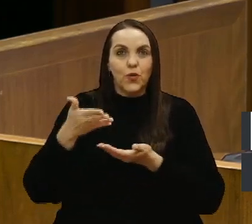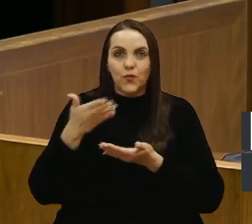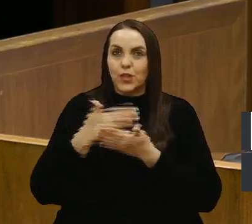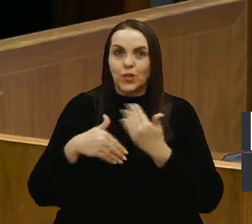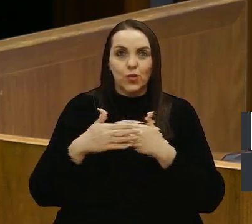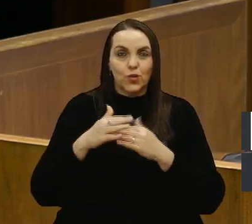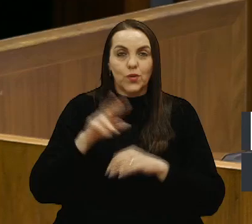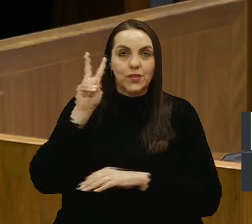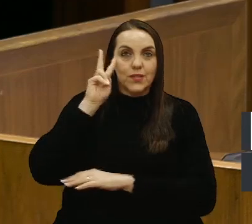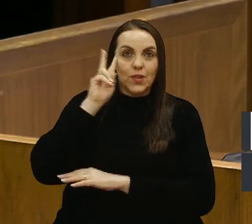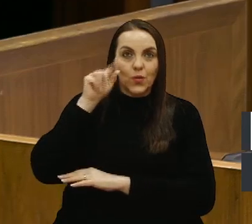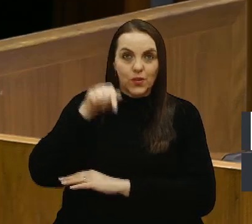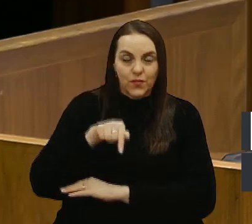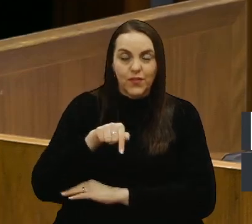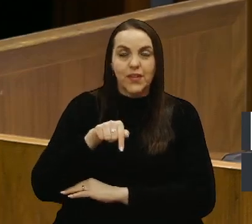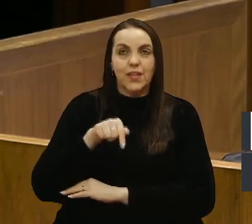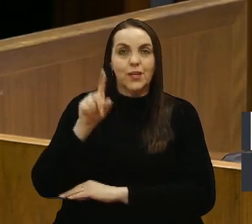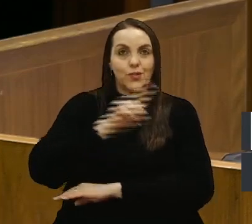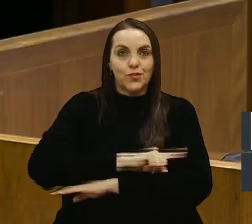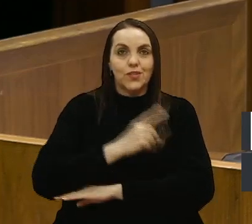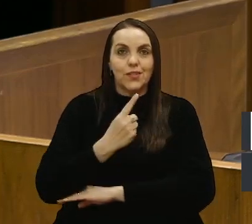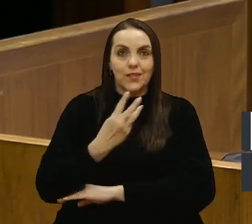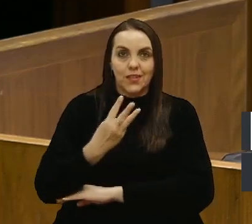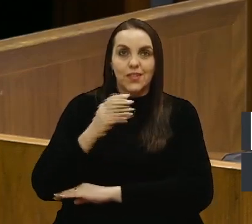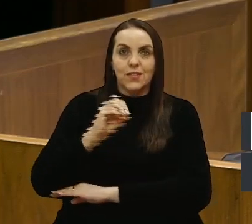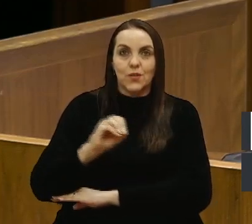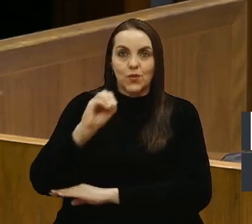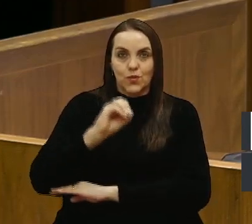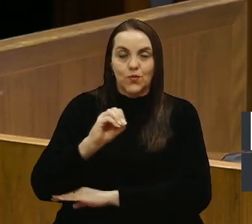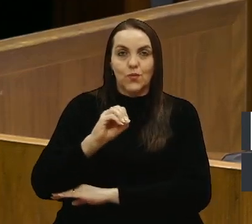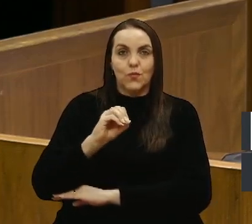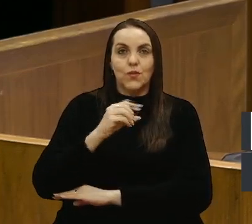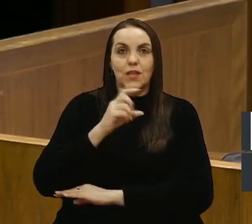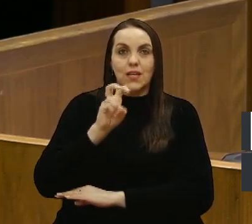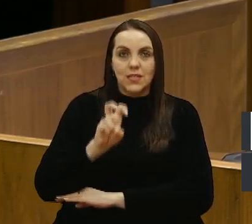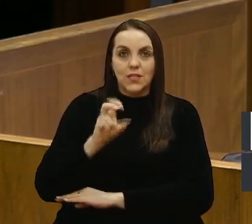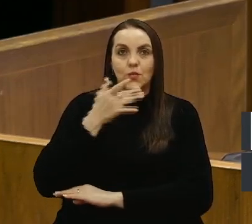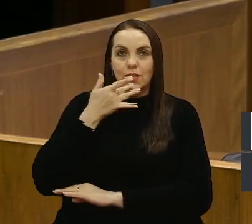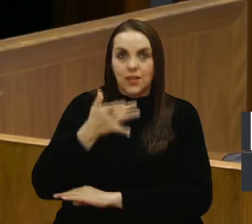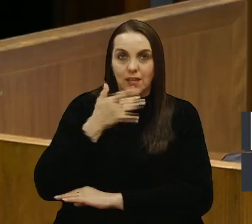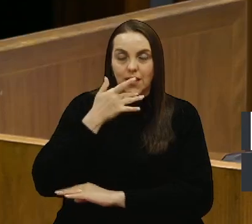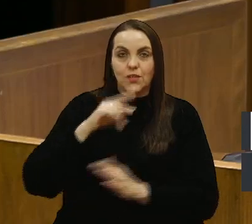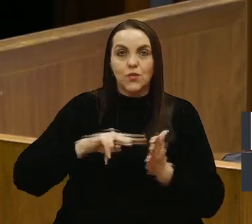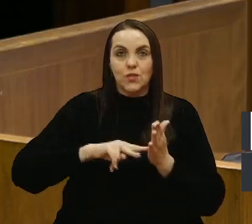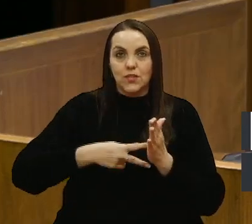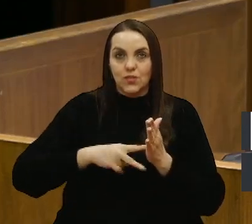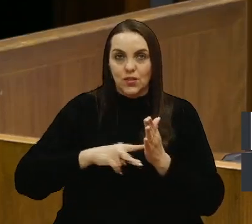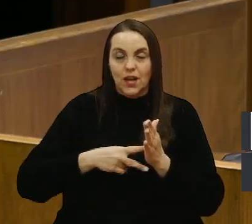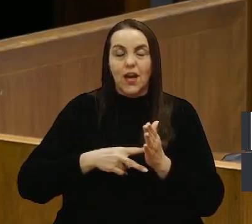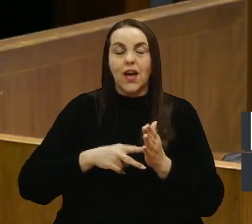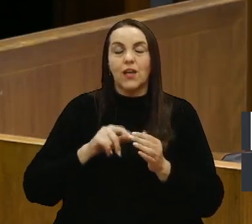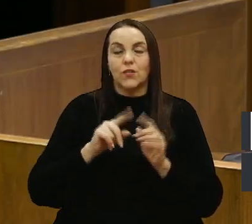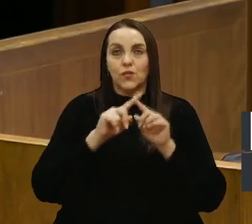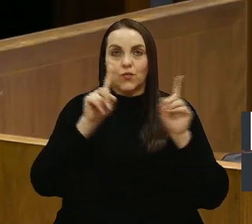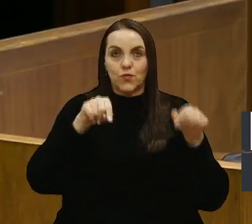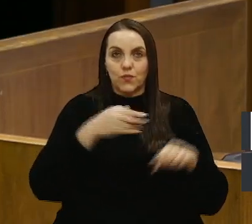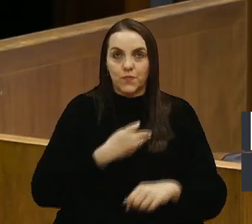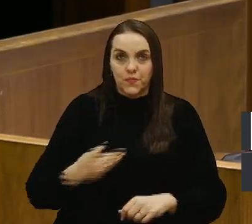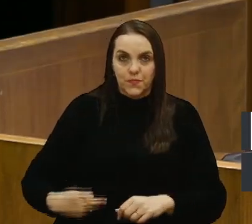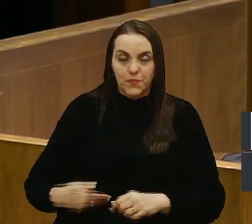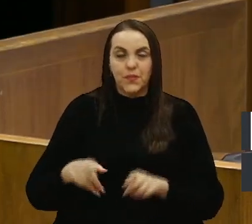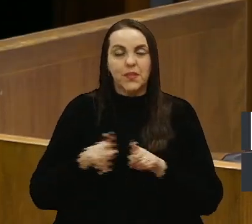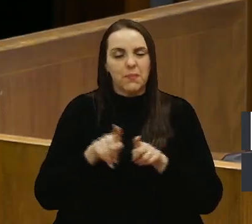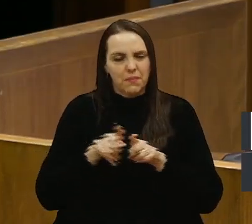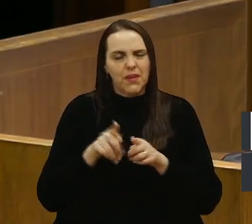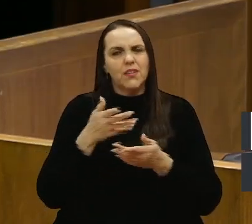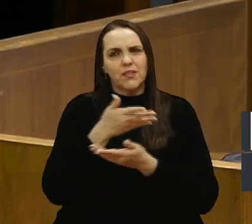na segunda-feira, dia 13 de outubro, às 17 horas, no Sindiserve, se façam presente e também